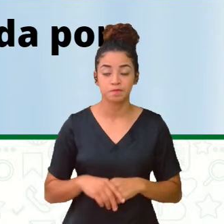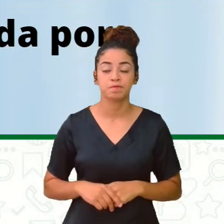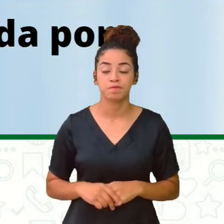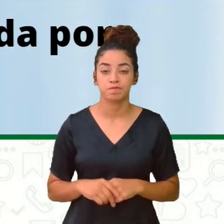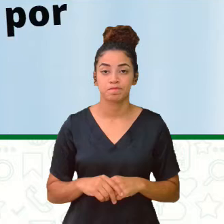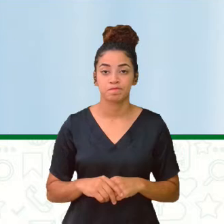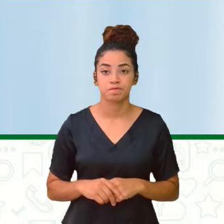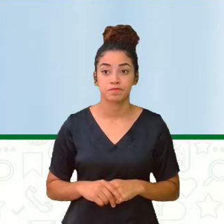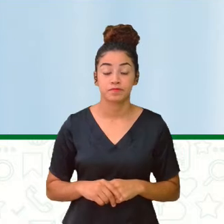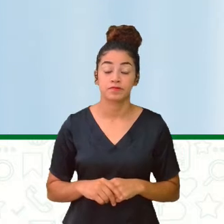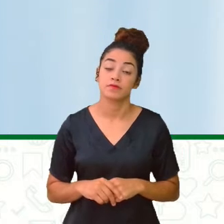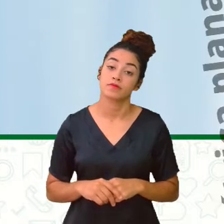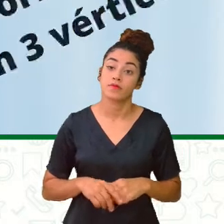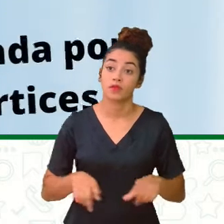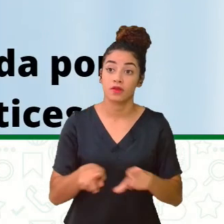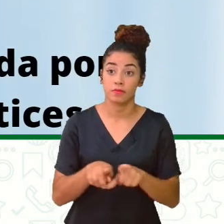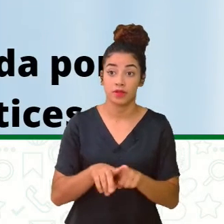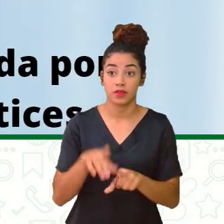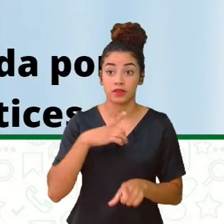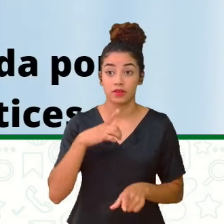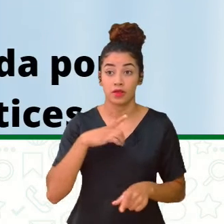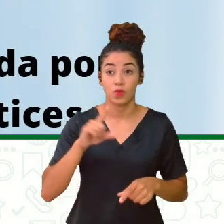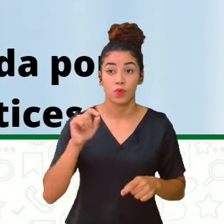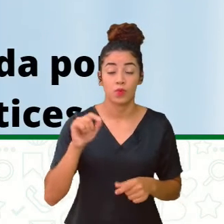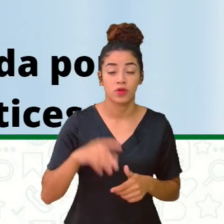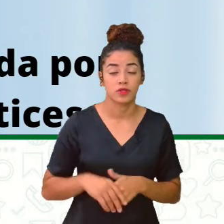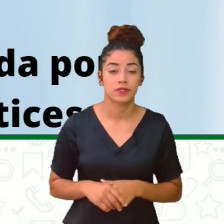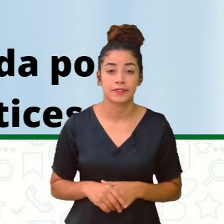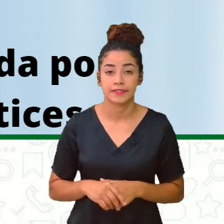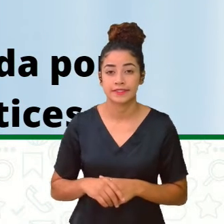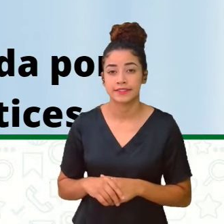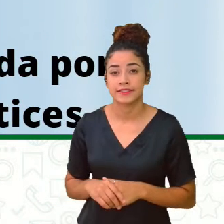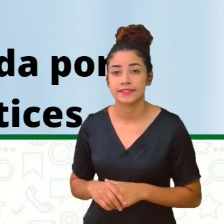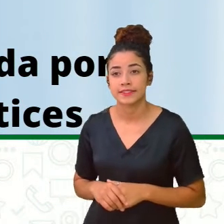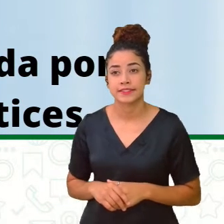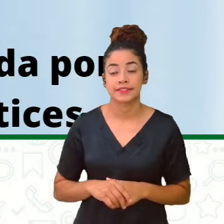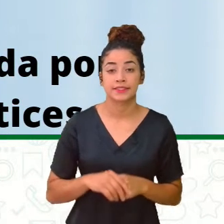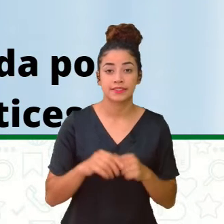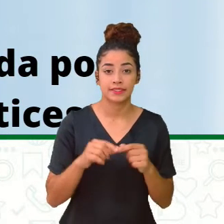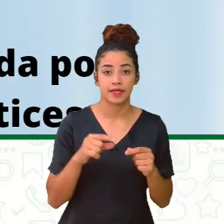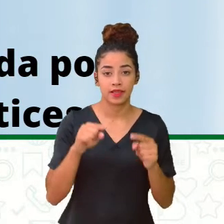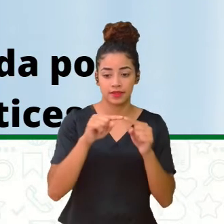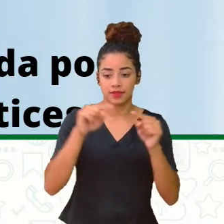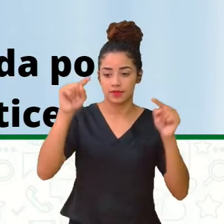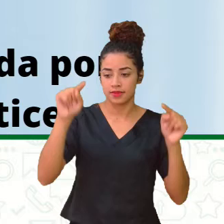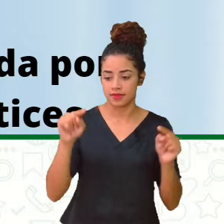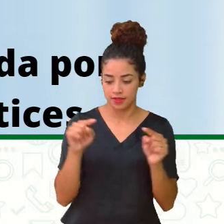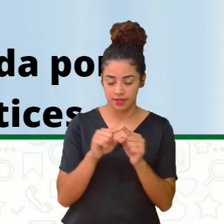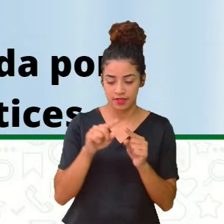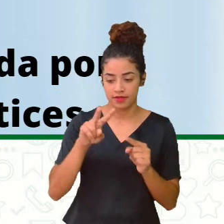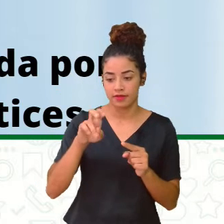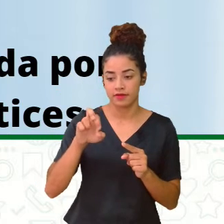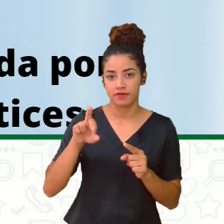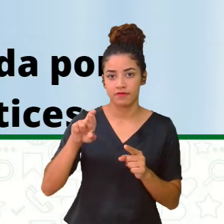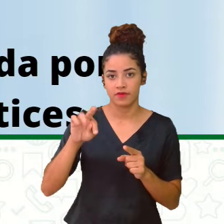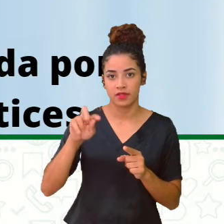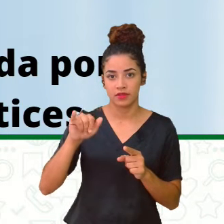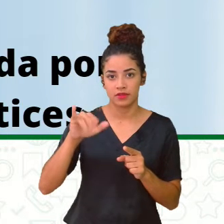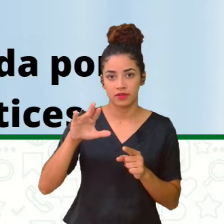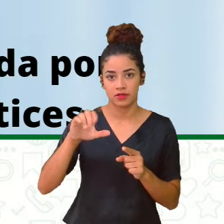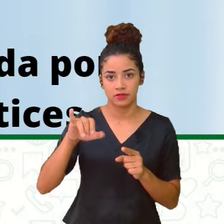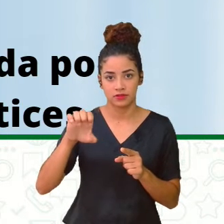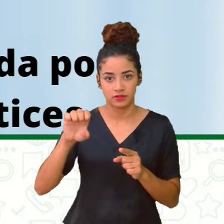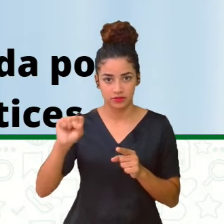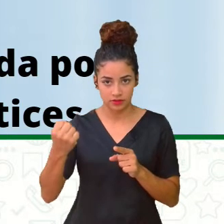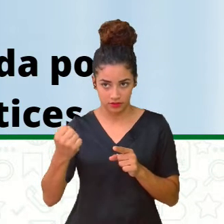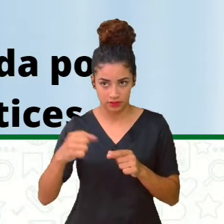Percebem? E eu tenho também que ele tem 3 vértices, ok? O